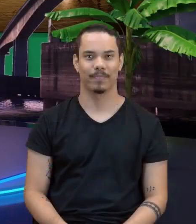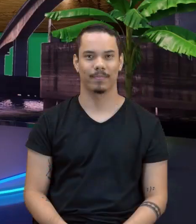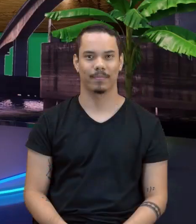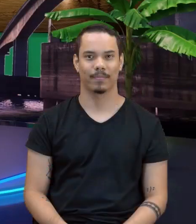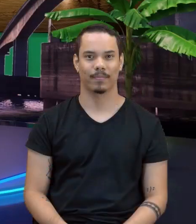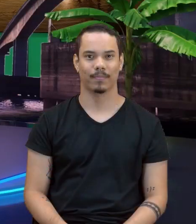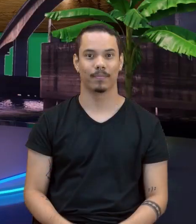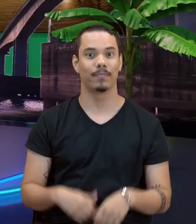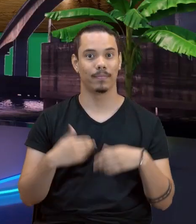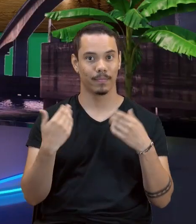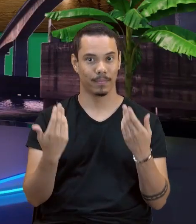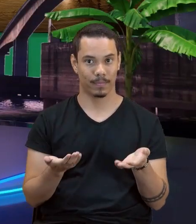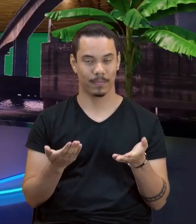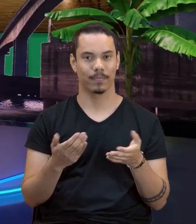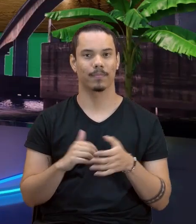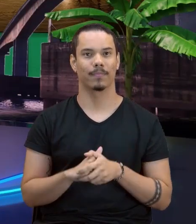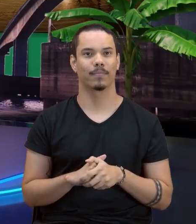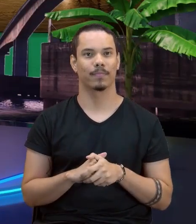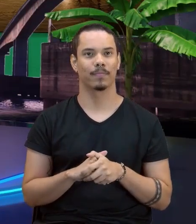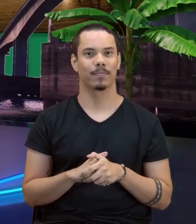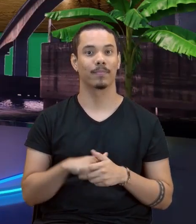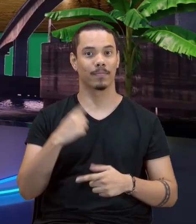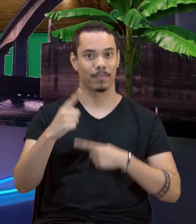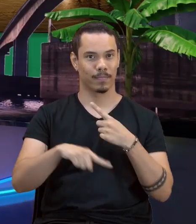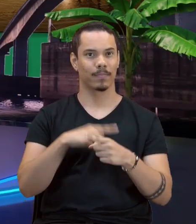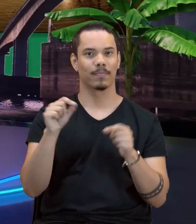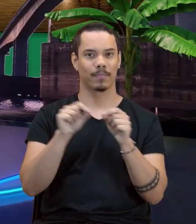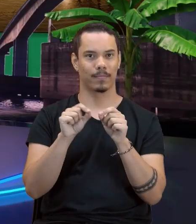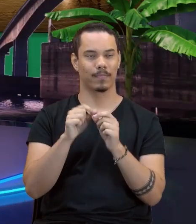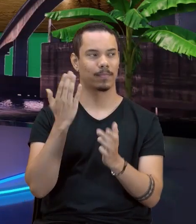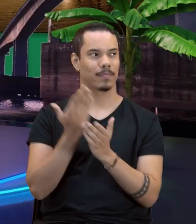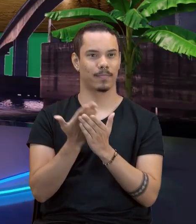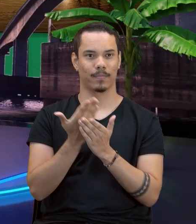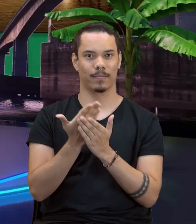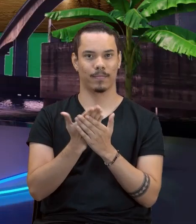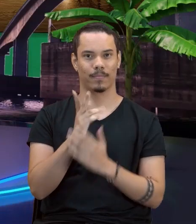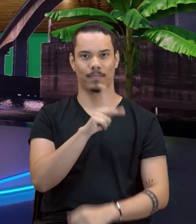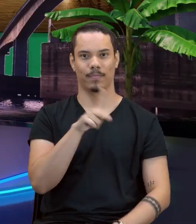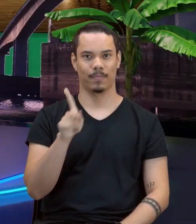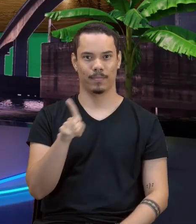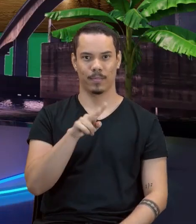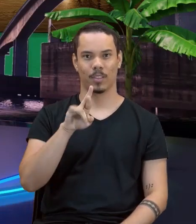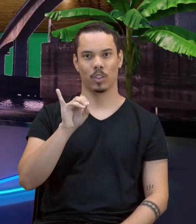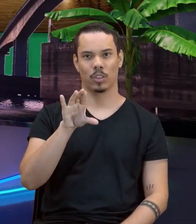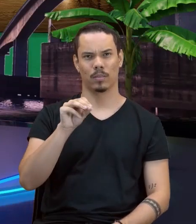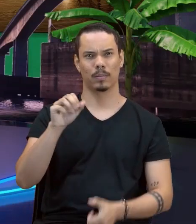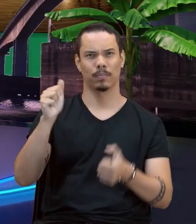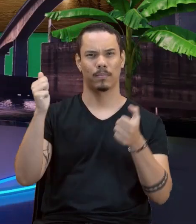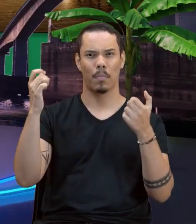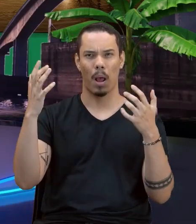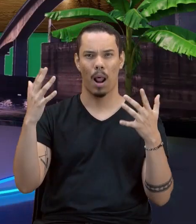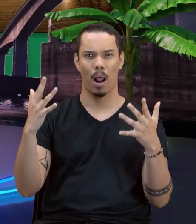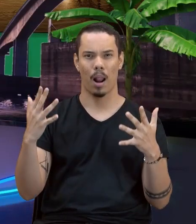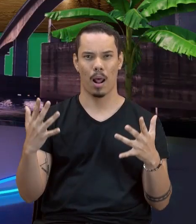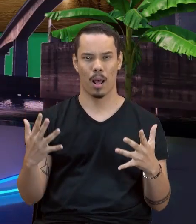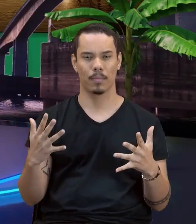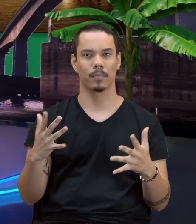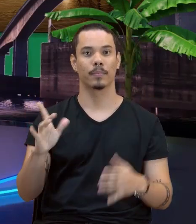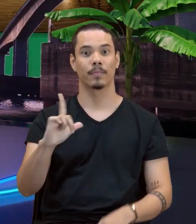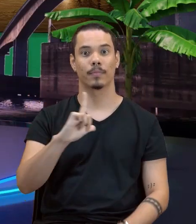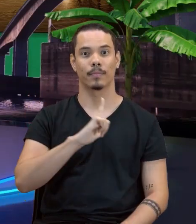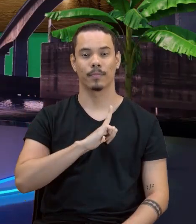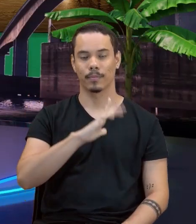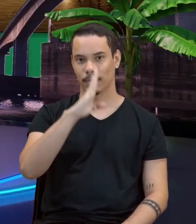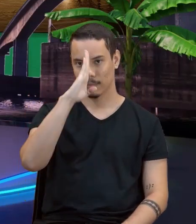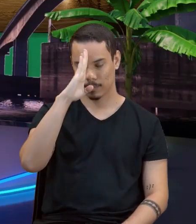E aí, galera? Depois dessa excelente aula do nosso querido professor Rogério, a gente tem certeza aí que